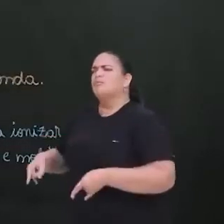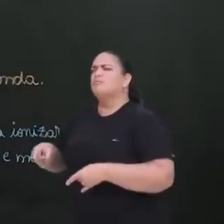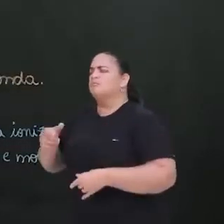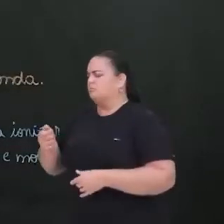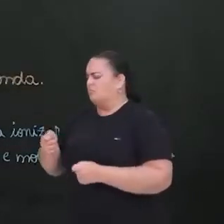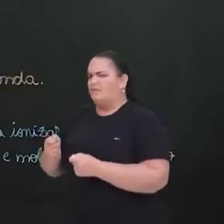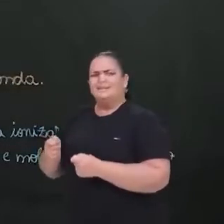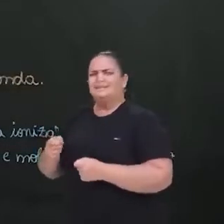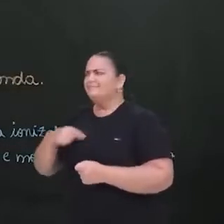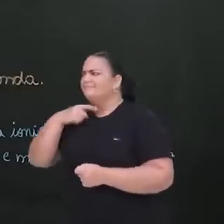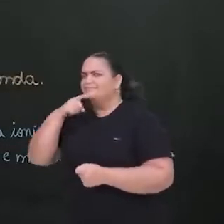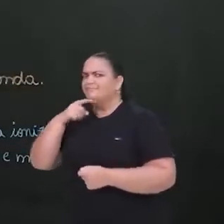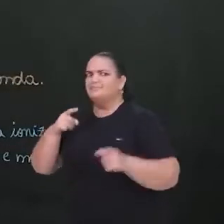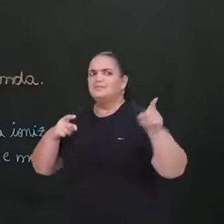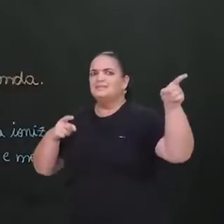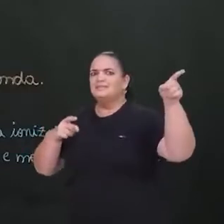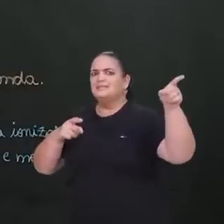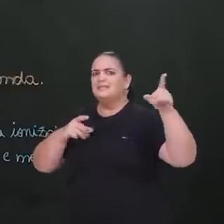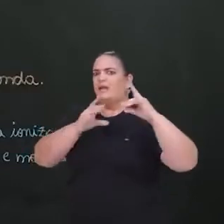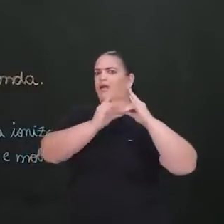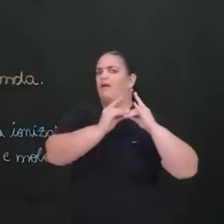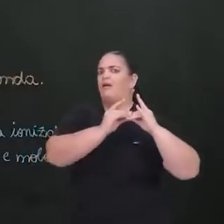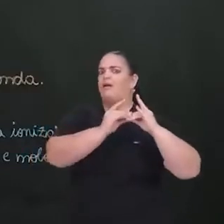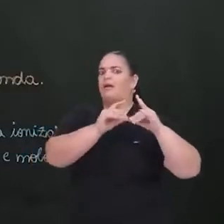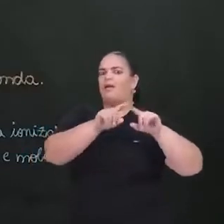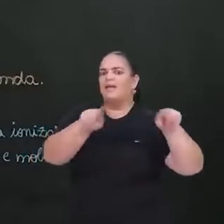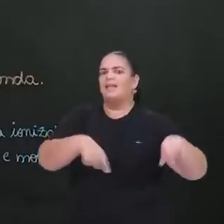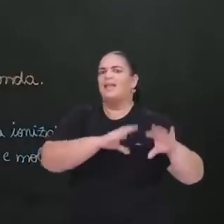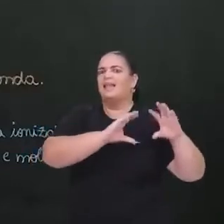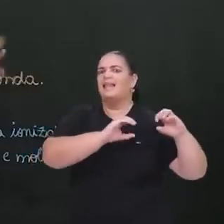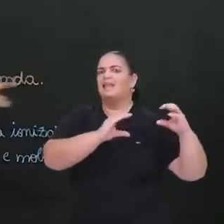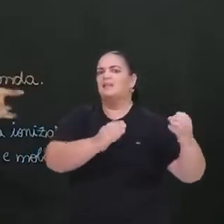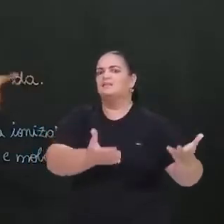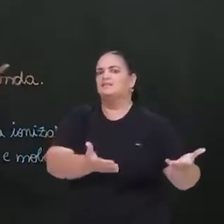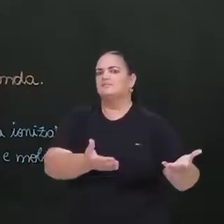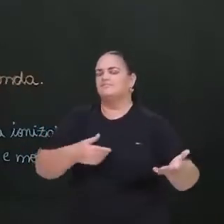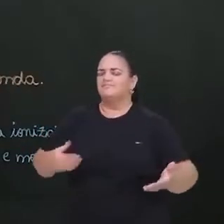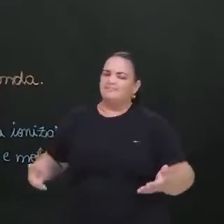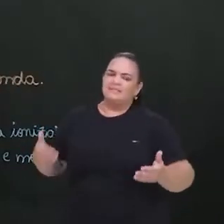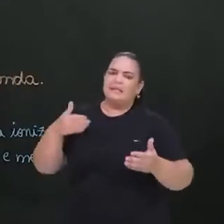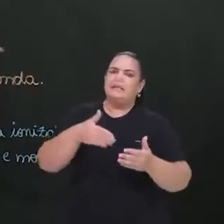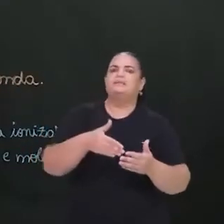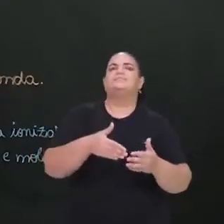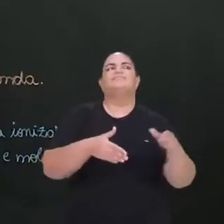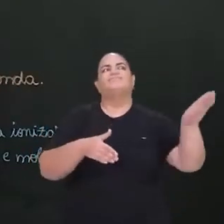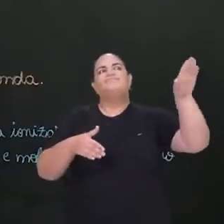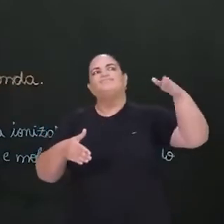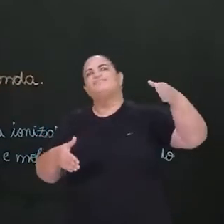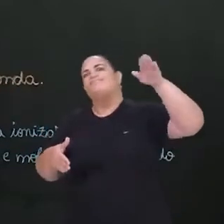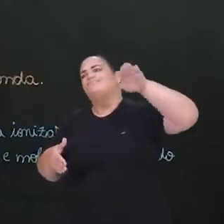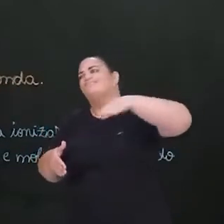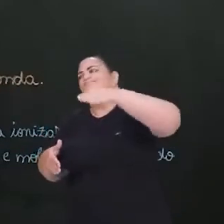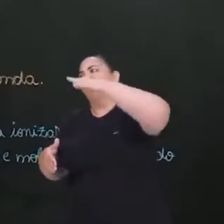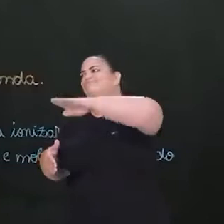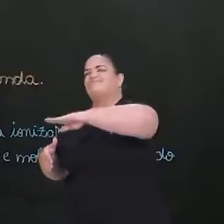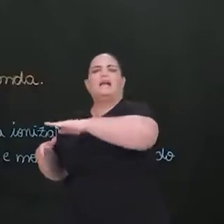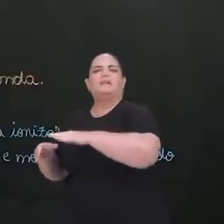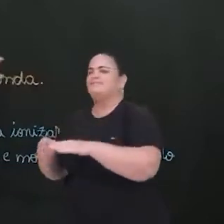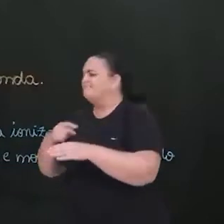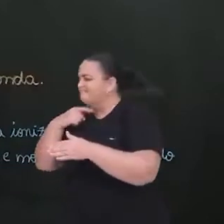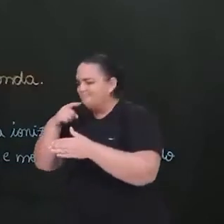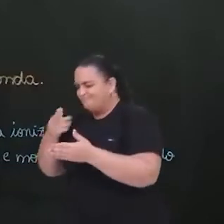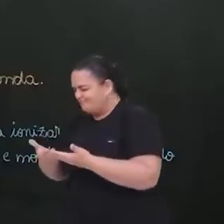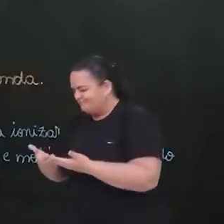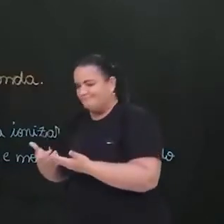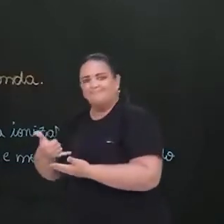pode estar numa distância que essas ondas estão sendo emitidas, porém elas não estão conseguindo chegar até você. Mesma coisa, uma